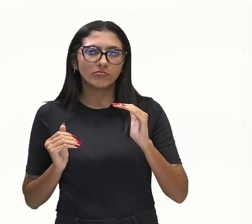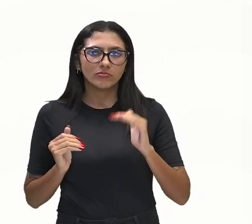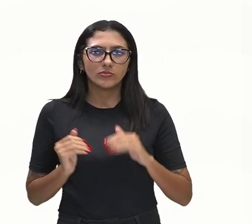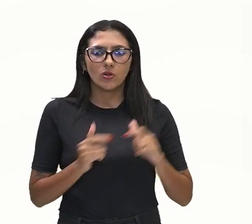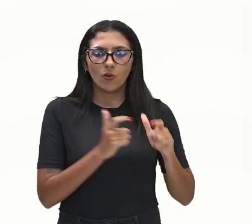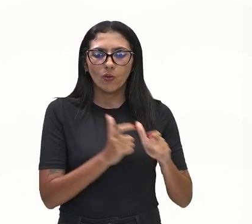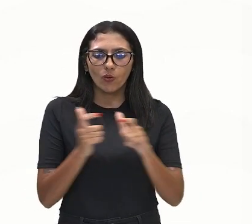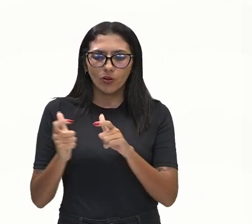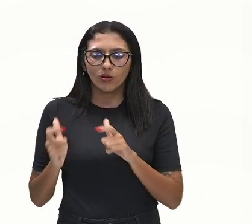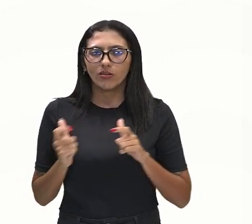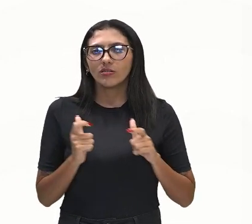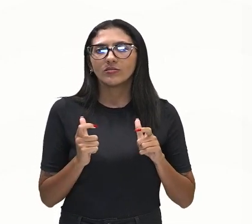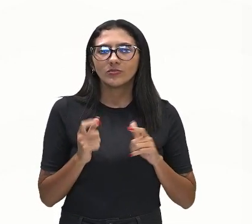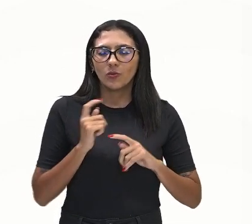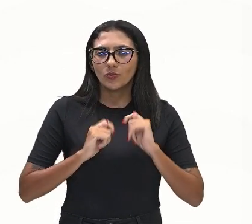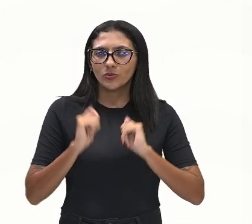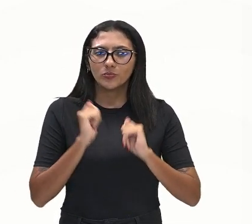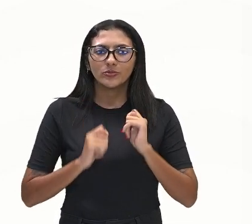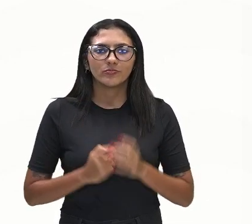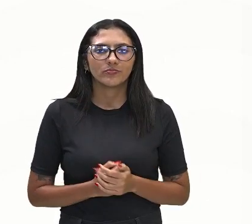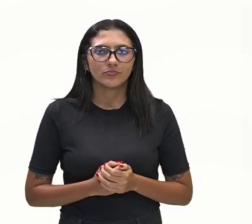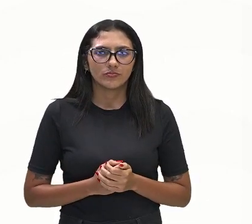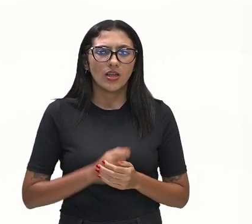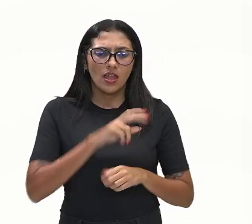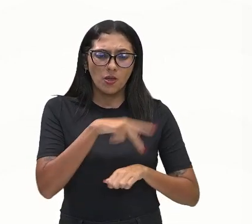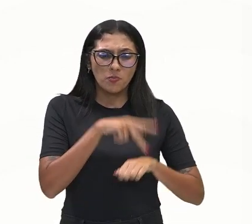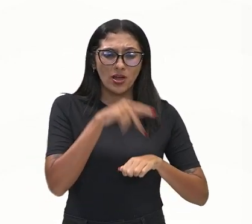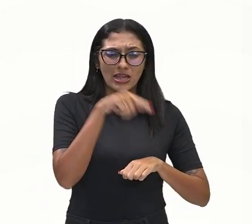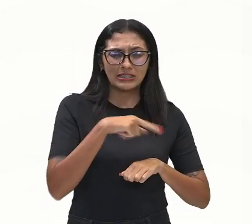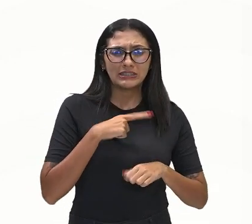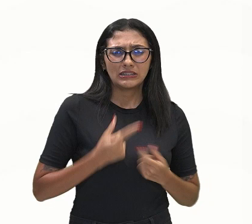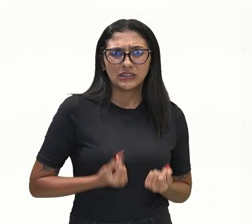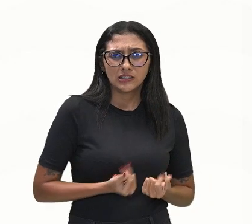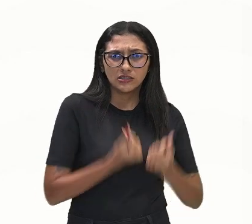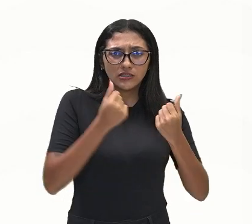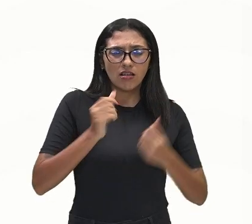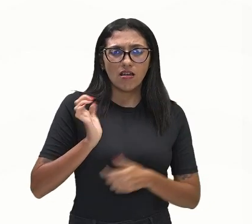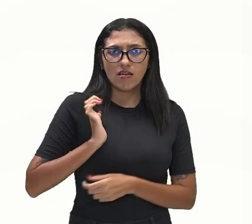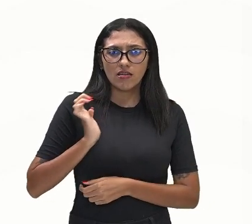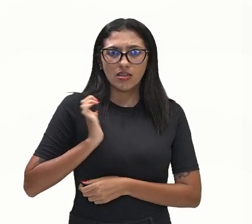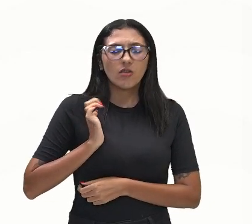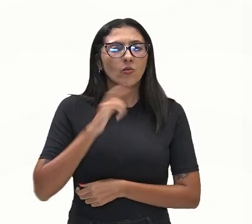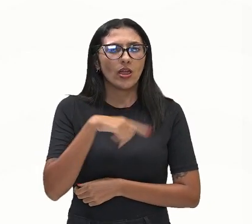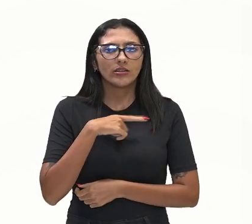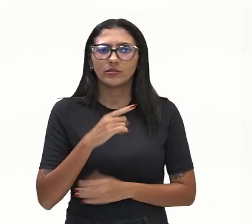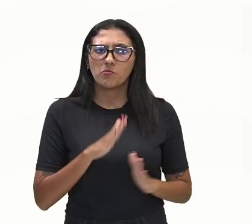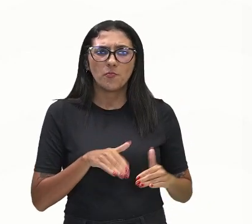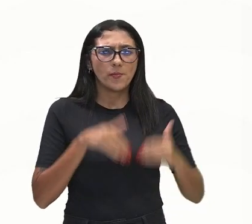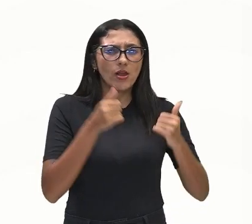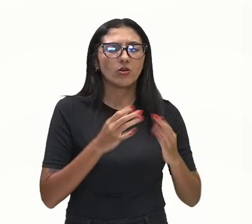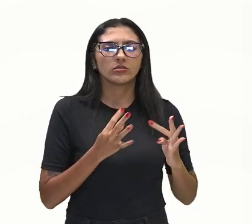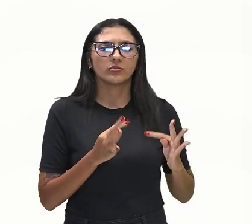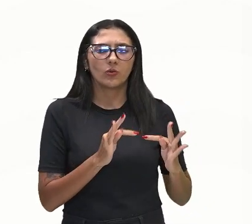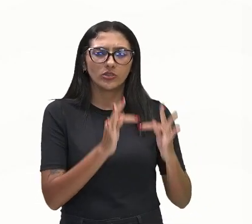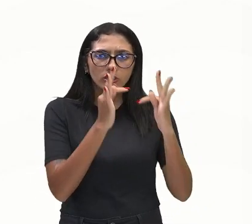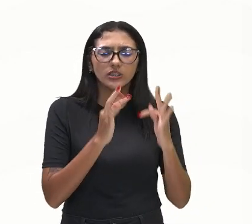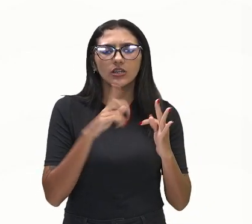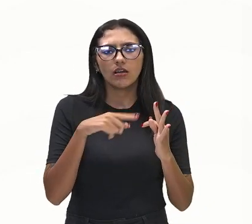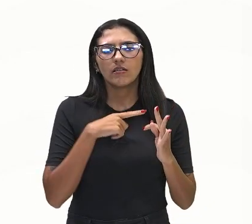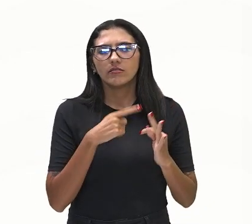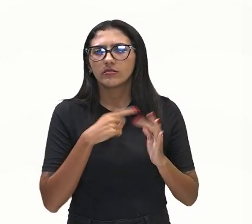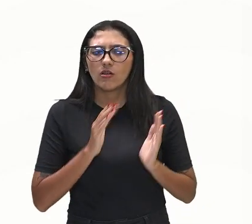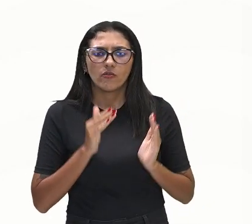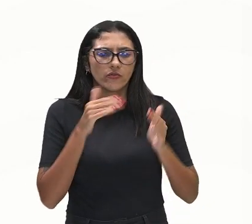econômica. Então o que acontece? Aquele país que é rico, ele vai demandar o domínio da tecnologia, ele acaba